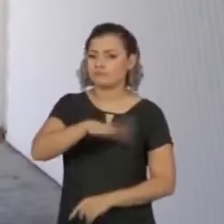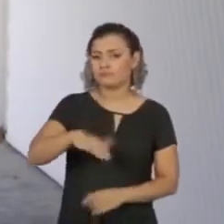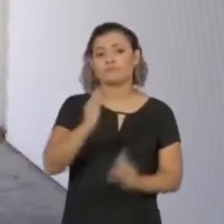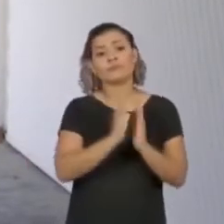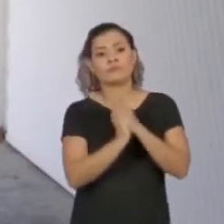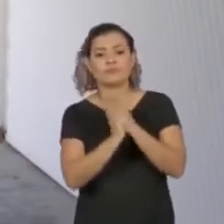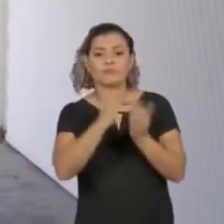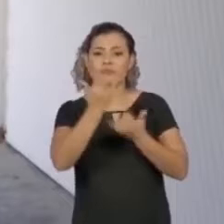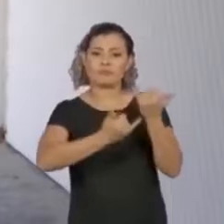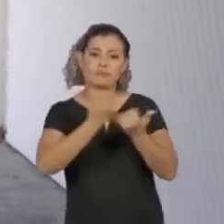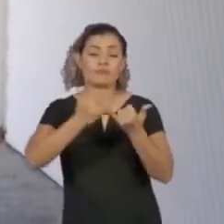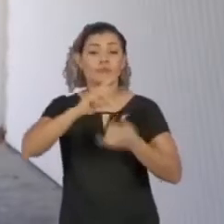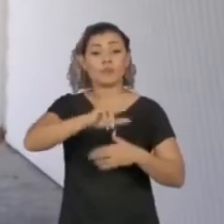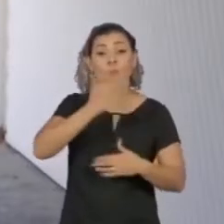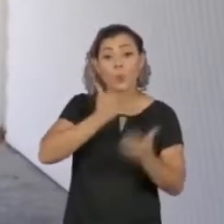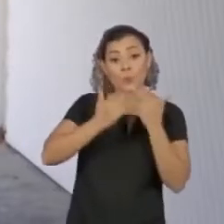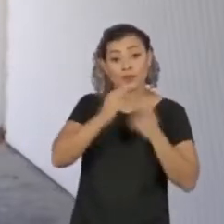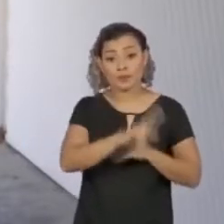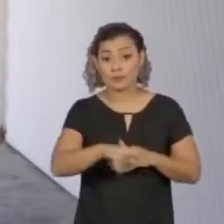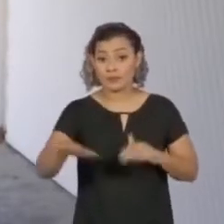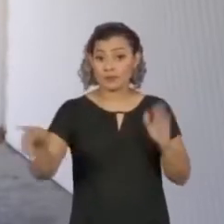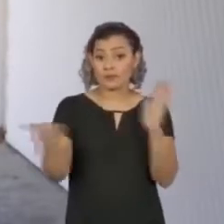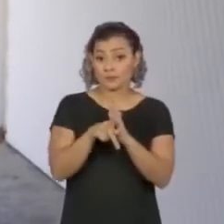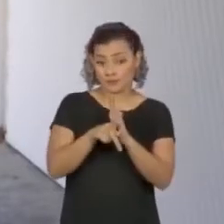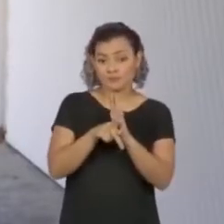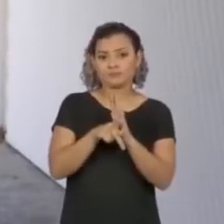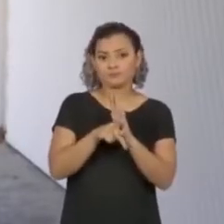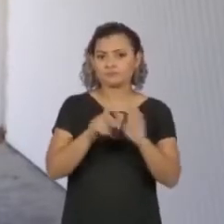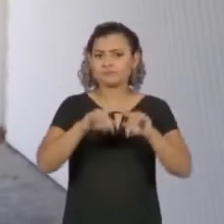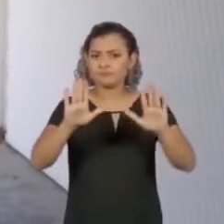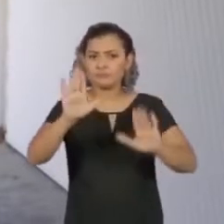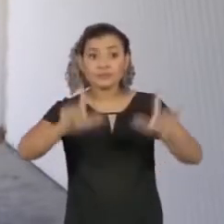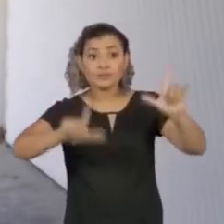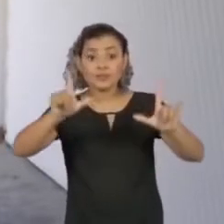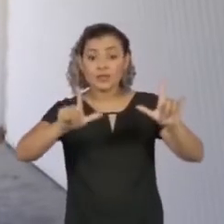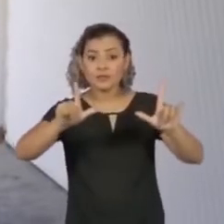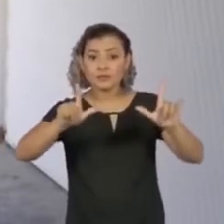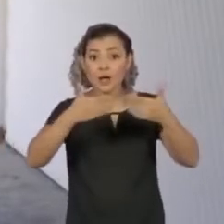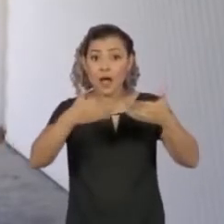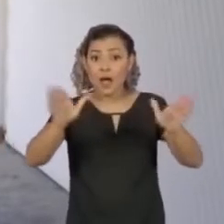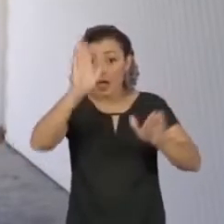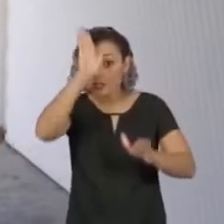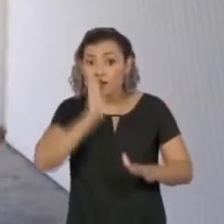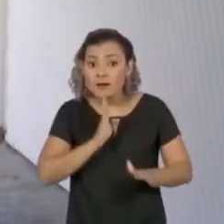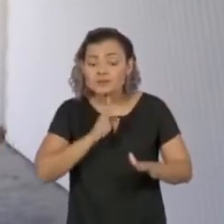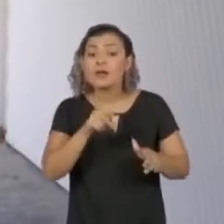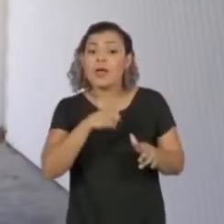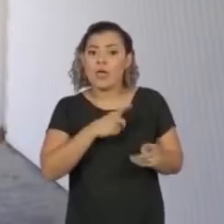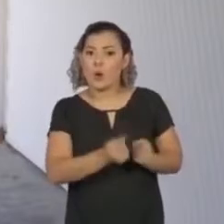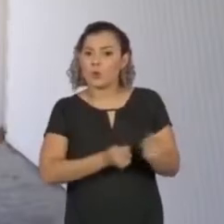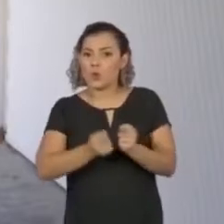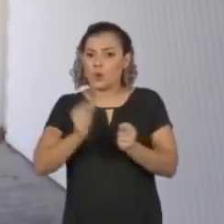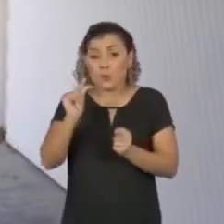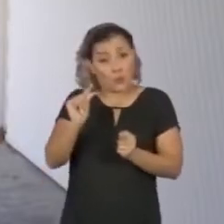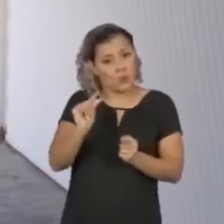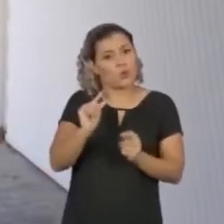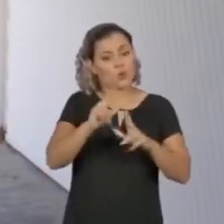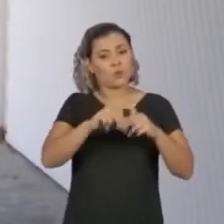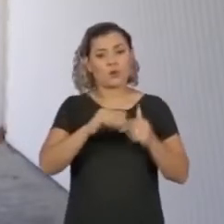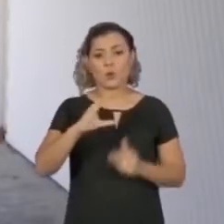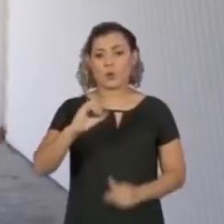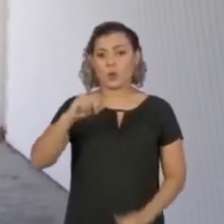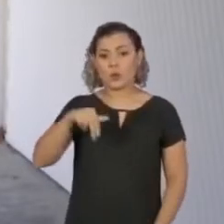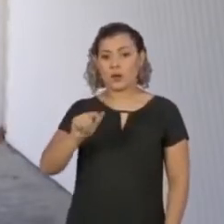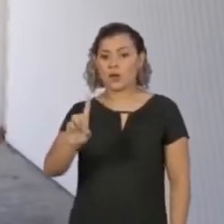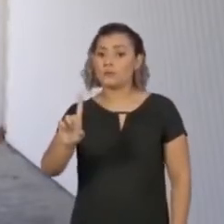de brinquedos e alimentos infantis já na tv aberta eles são mais controlados e costumam seguir as recomendações do